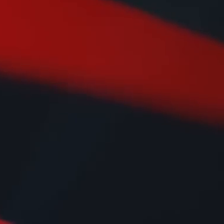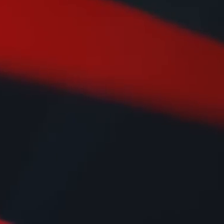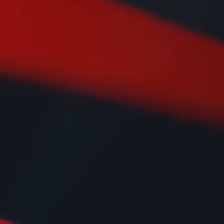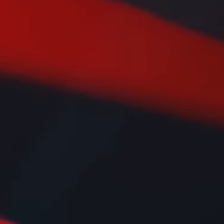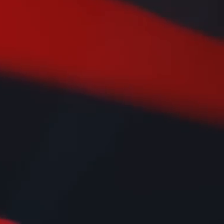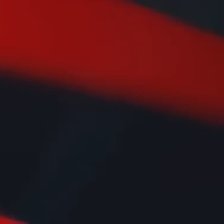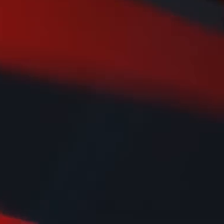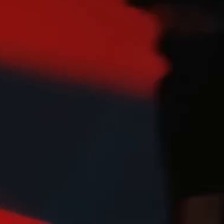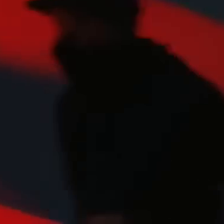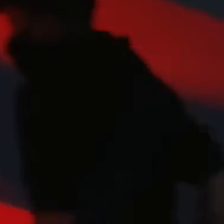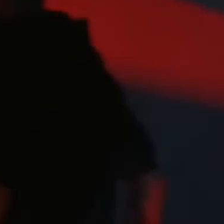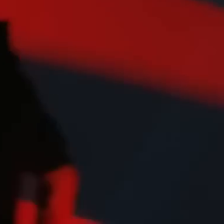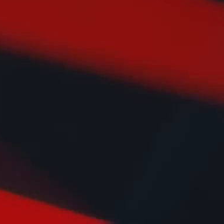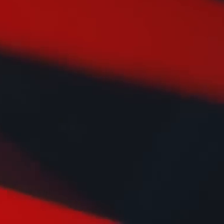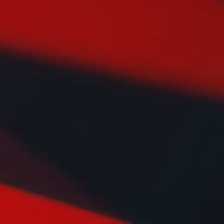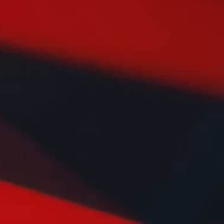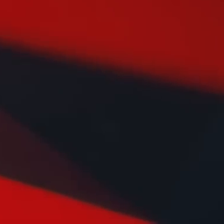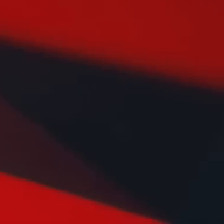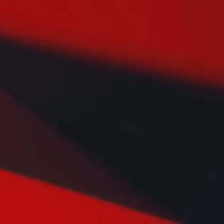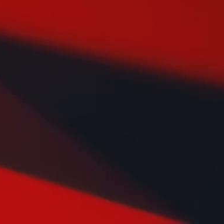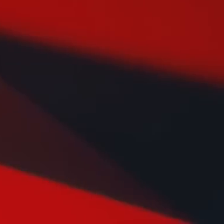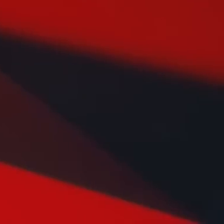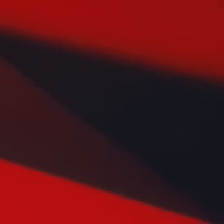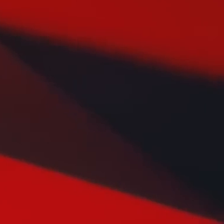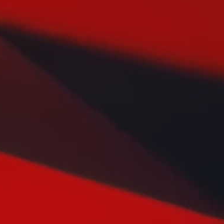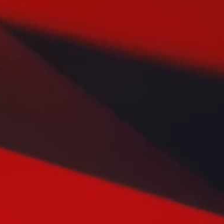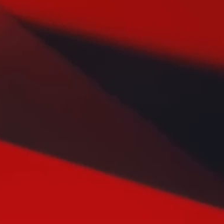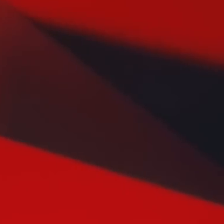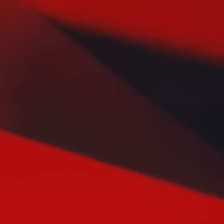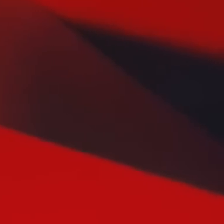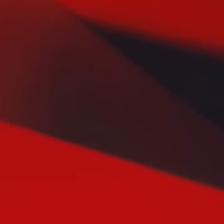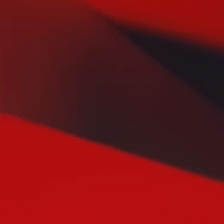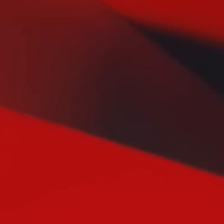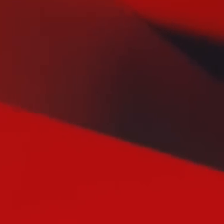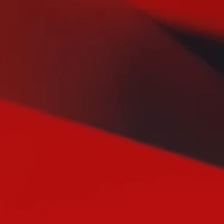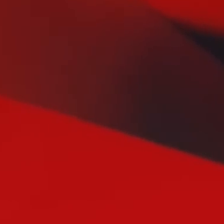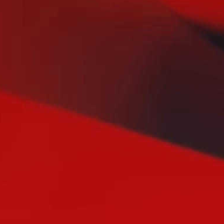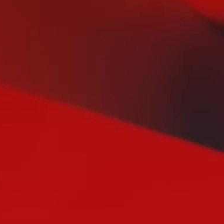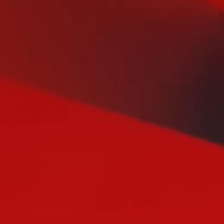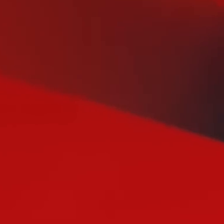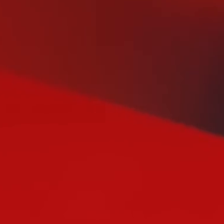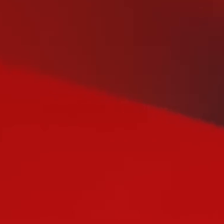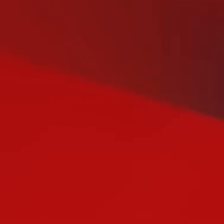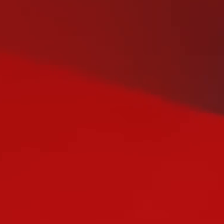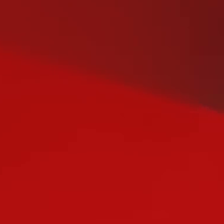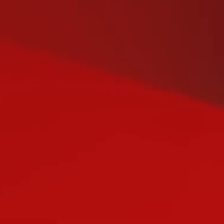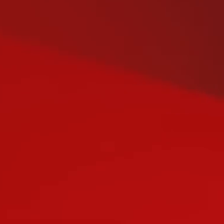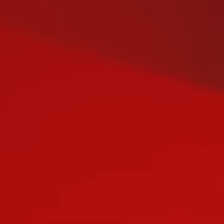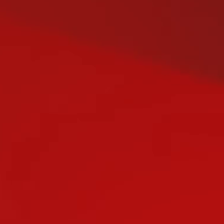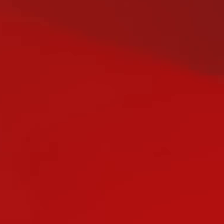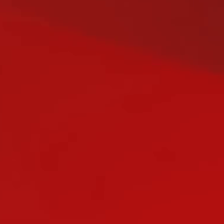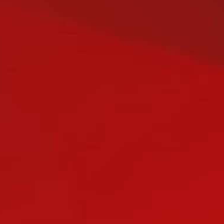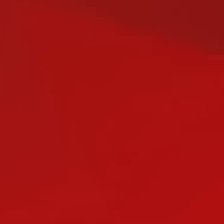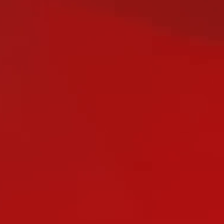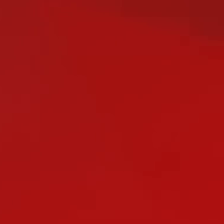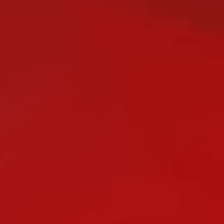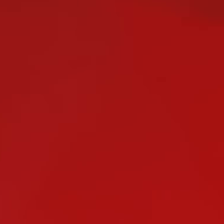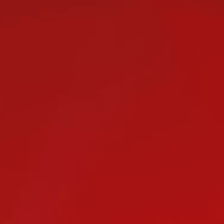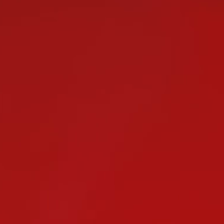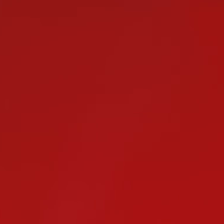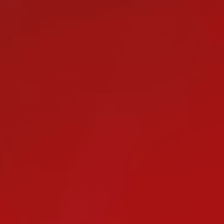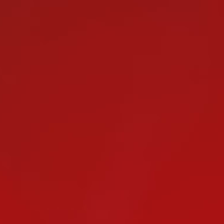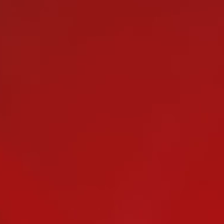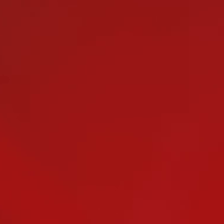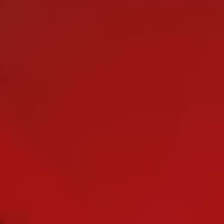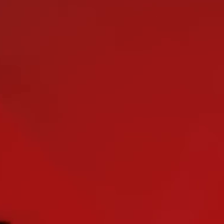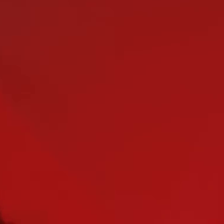Pai, vem sobre este lugar, vem sobre a casa do Teu povo, Senhor. A Tua palavra diz, Senhor, que aquele que quer sabedoria, peça ao Senhor